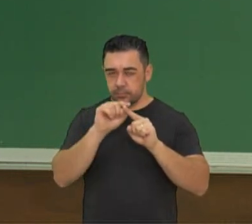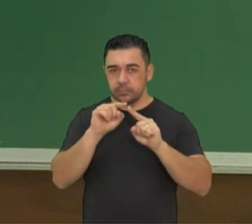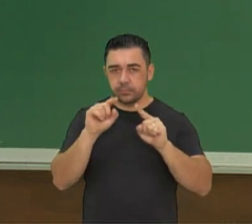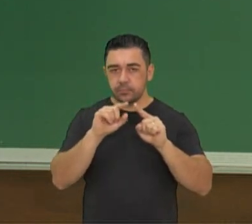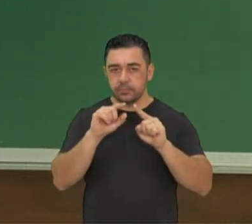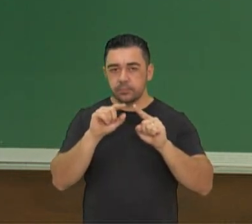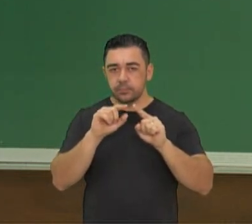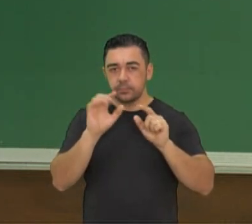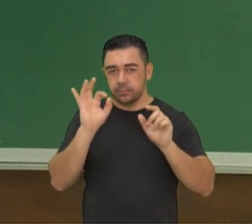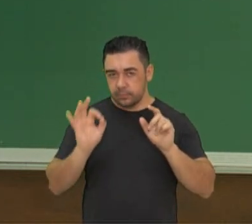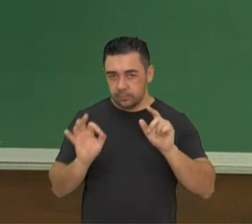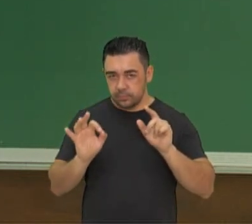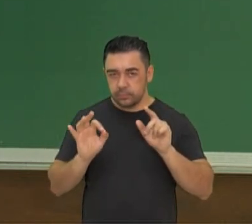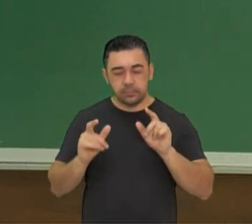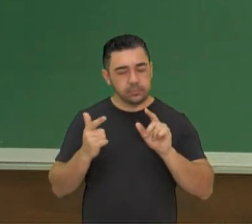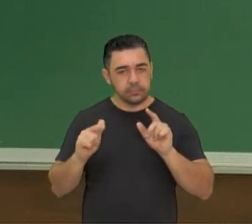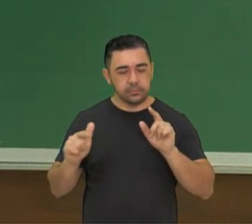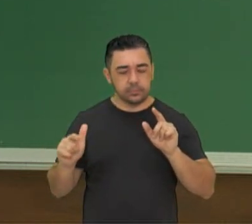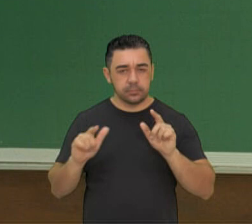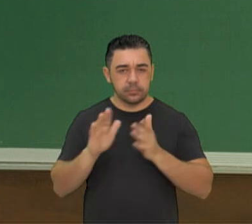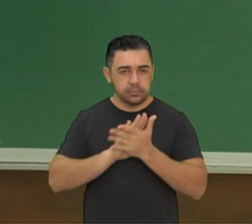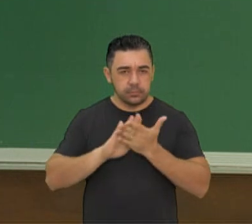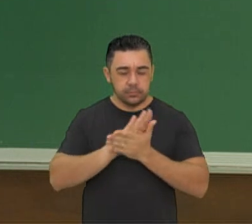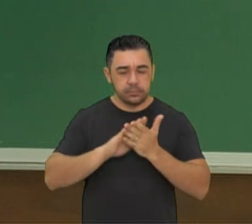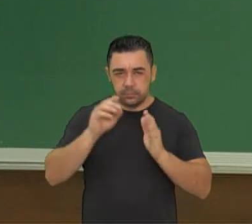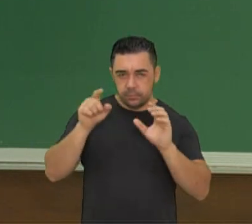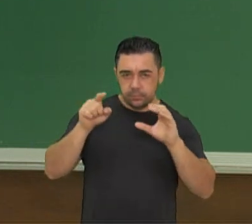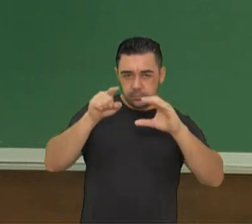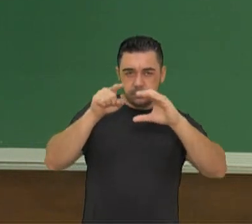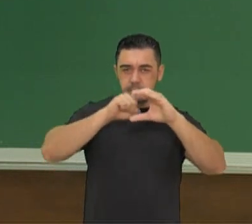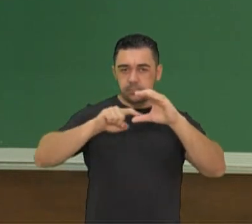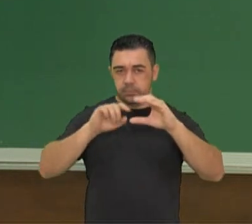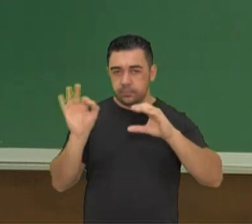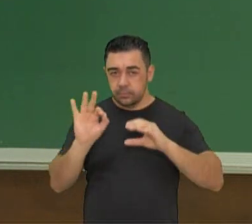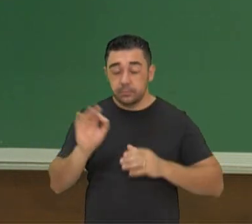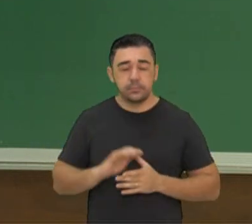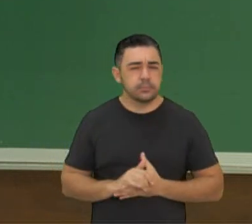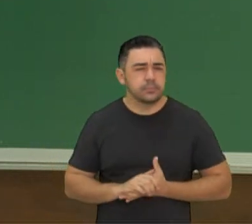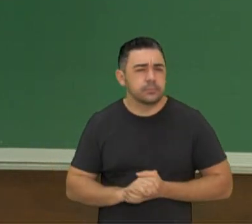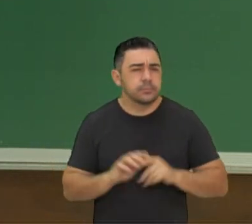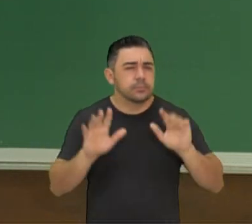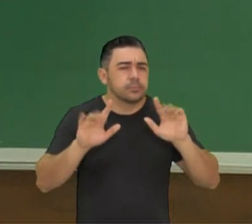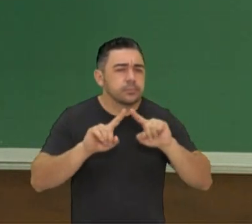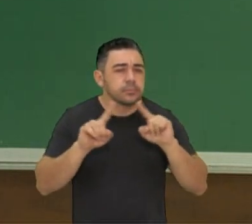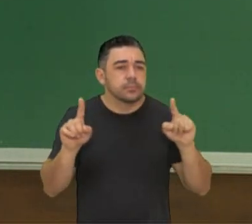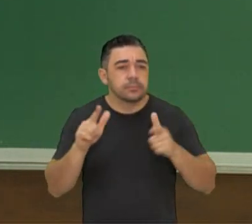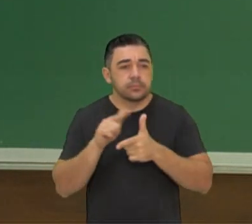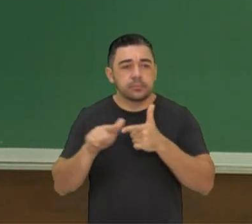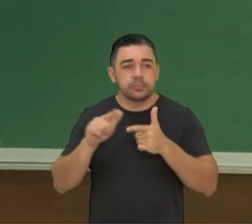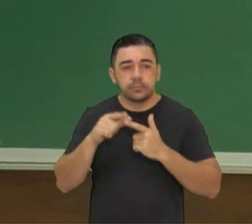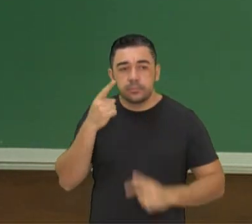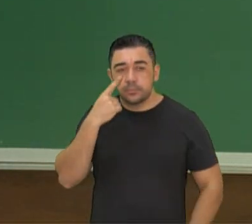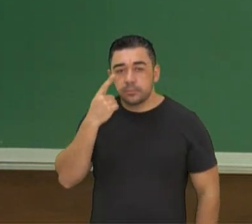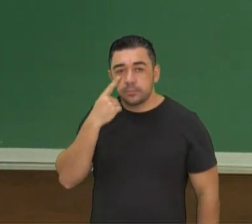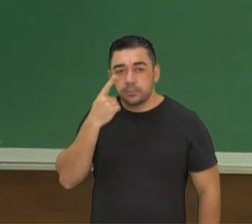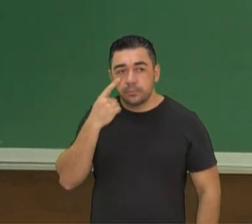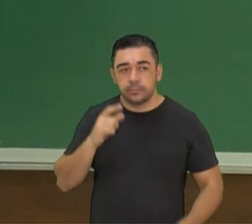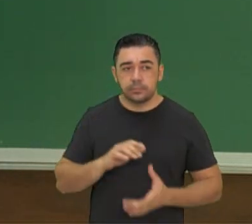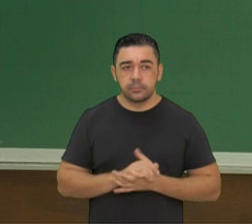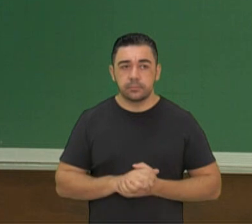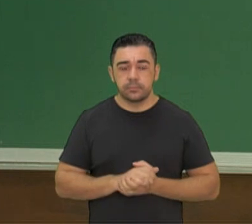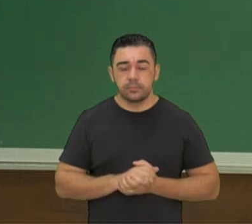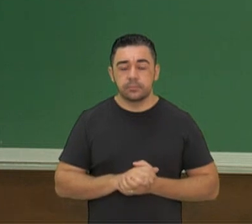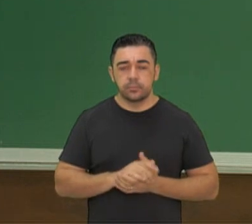fechada. Os segmentos não se cruzam e não tem nenhuma parte arredondada. Só que tem um problema. Dá uma olhada nesse ângulo aqui,